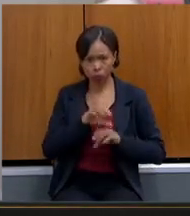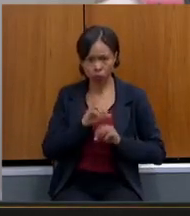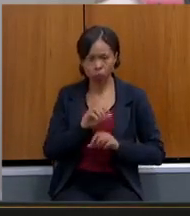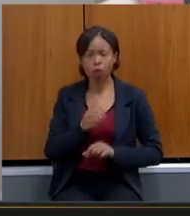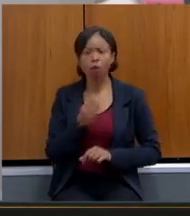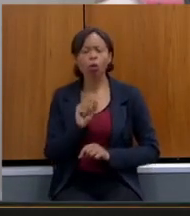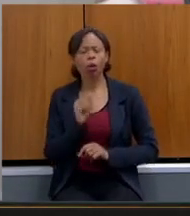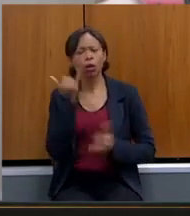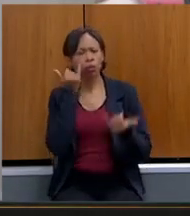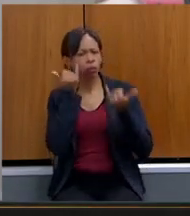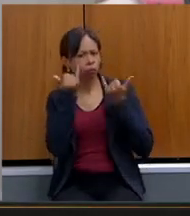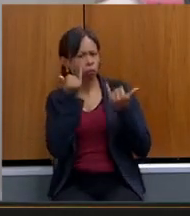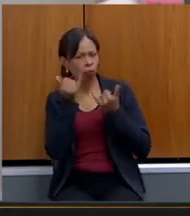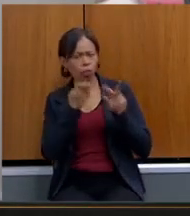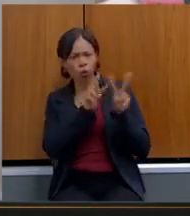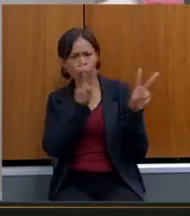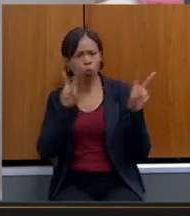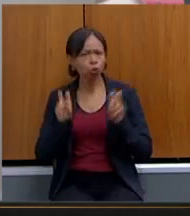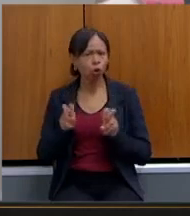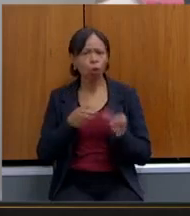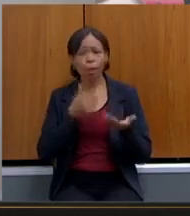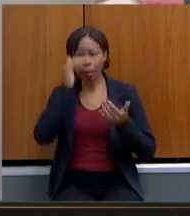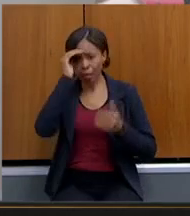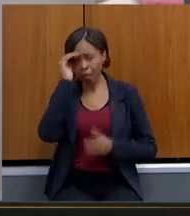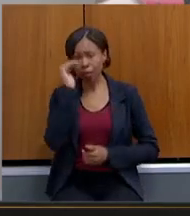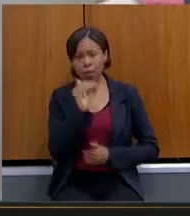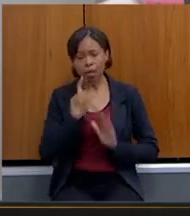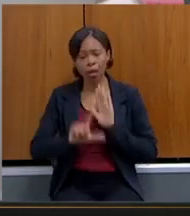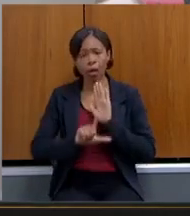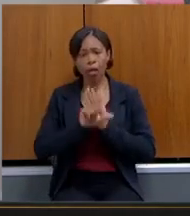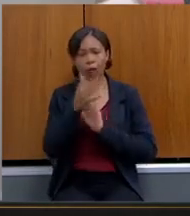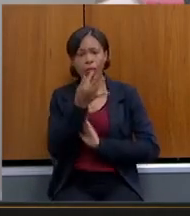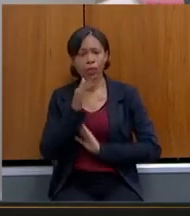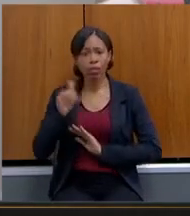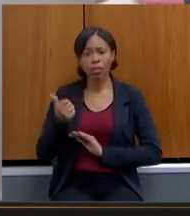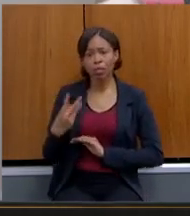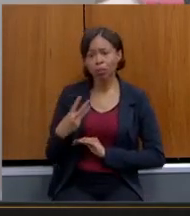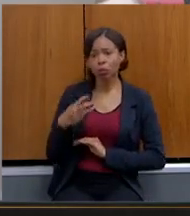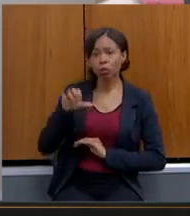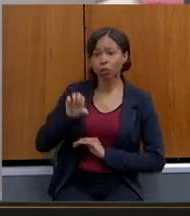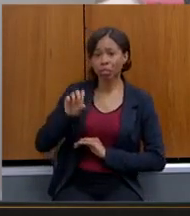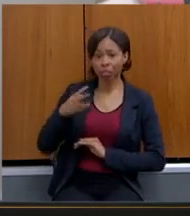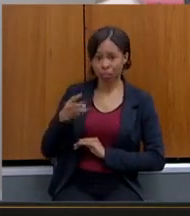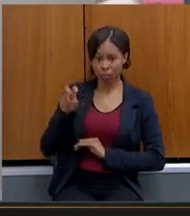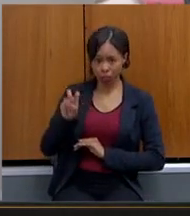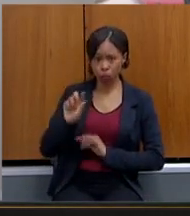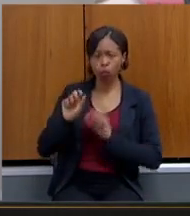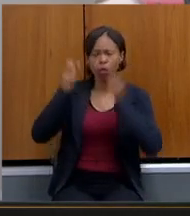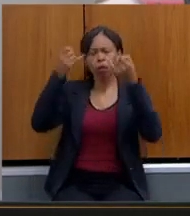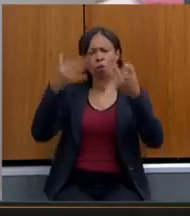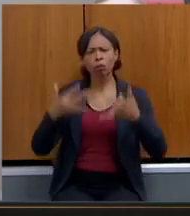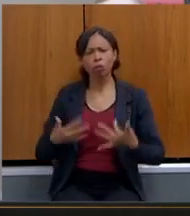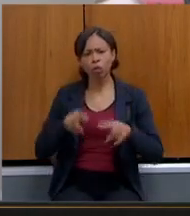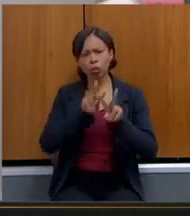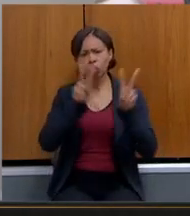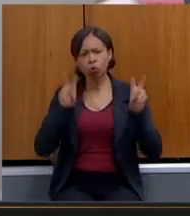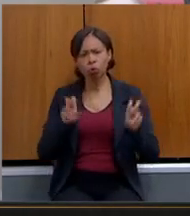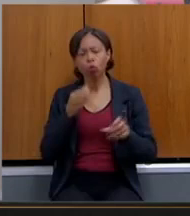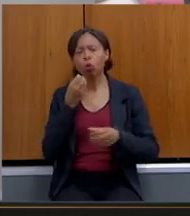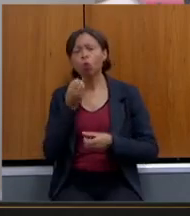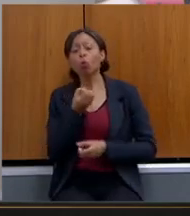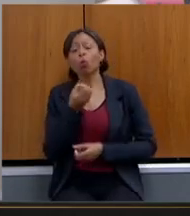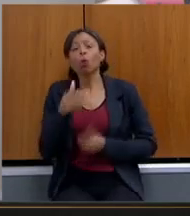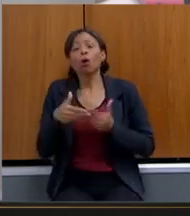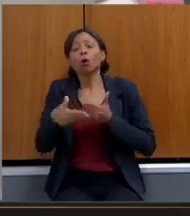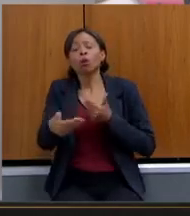pedido de informações sobre o cumprimento da lei federal 13935 e esclarecimento a despeito da previsão de